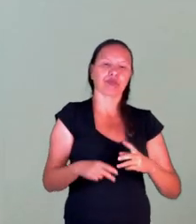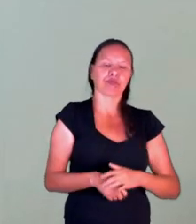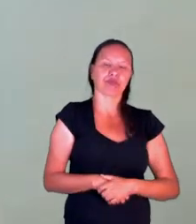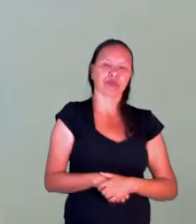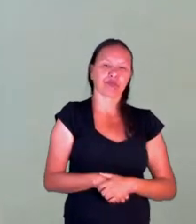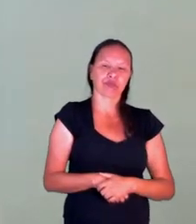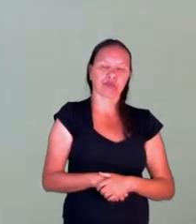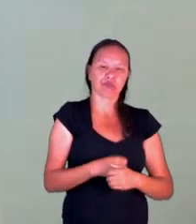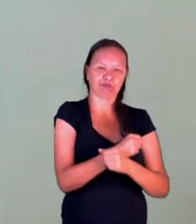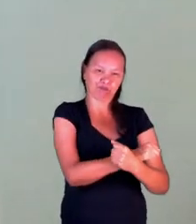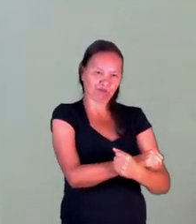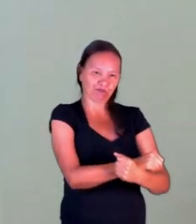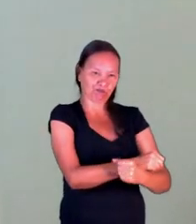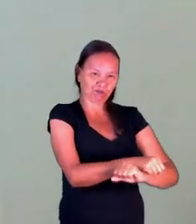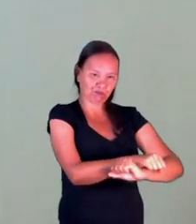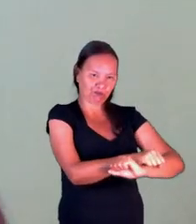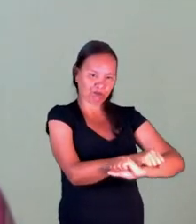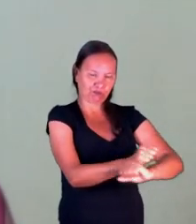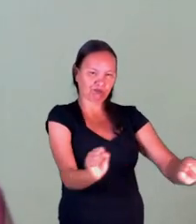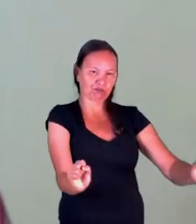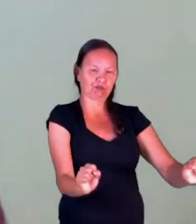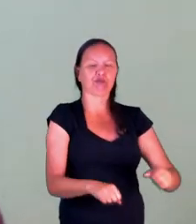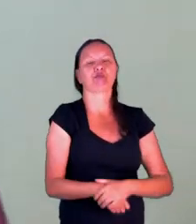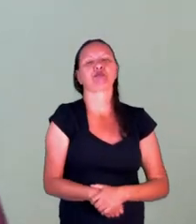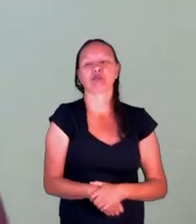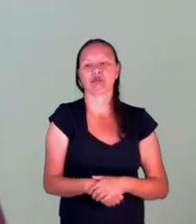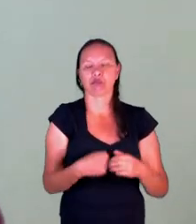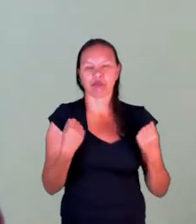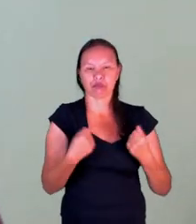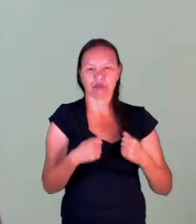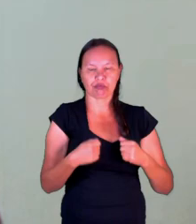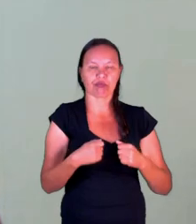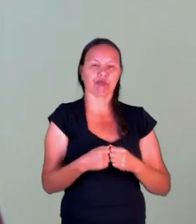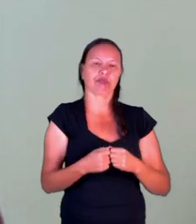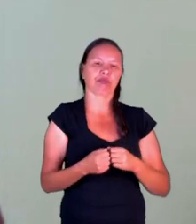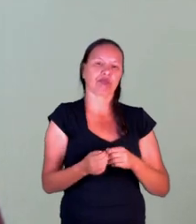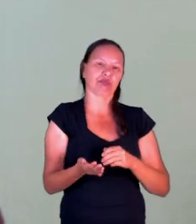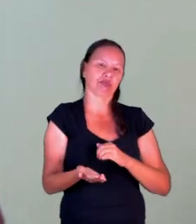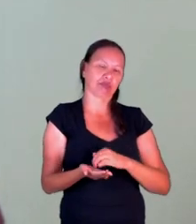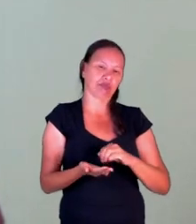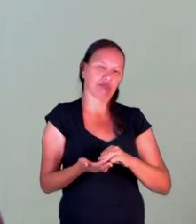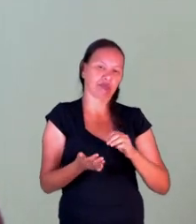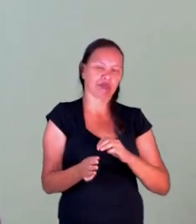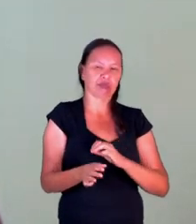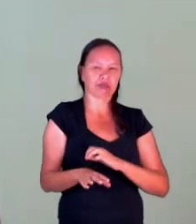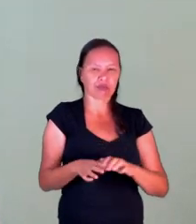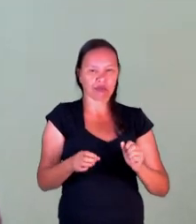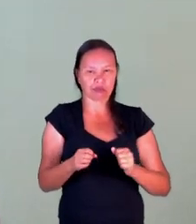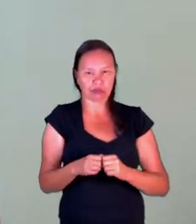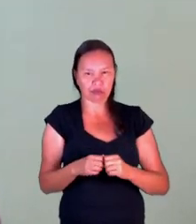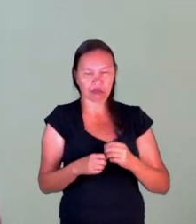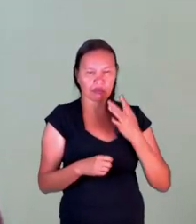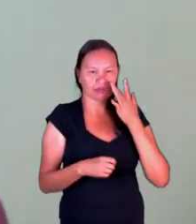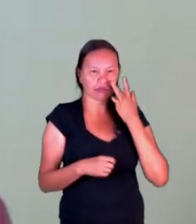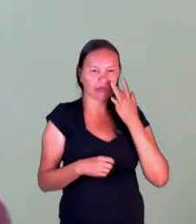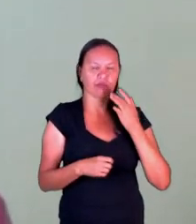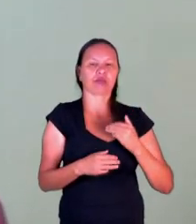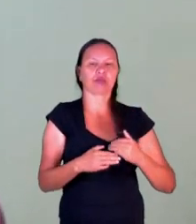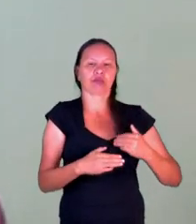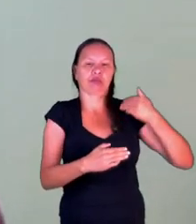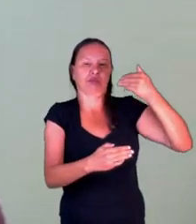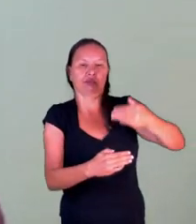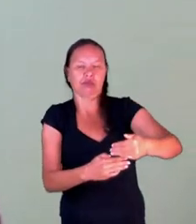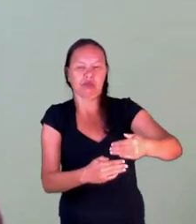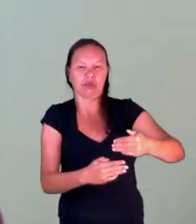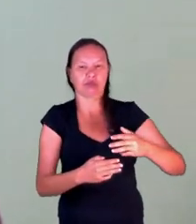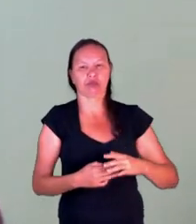pouco amarrada e assim Possivelmente o o projeto do do do Paraná esteja um pouco mais avançado eh o nosso